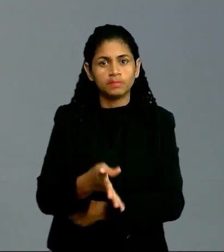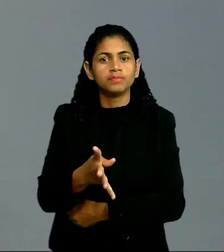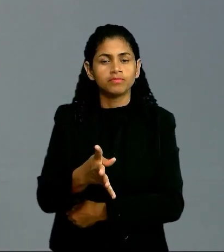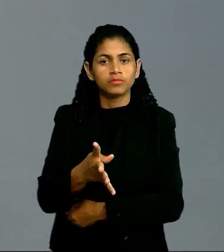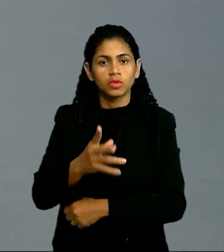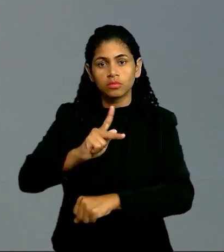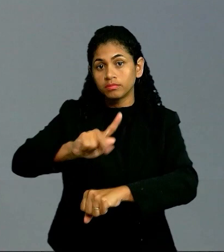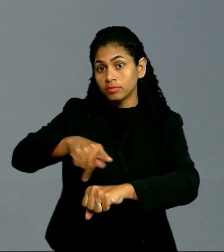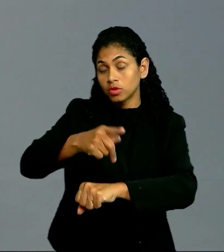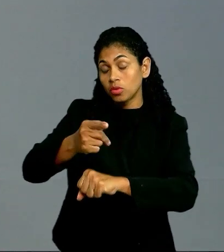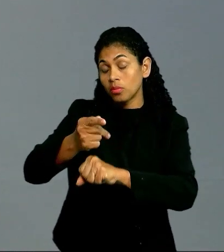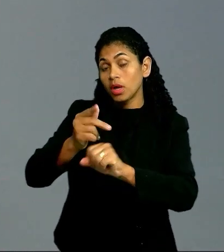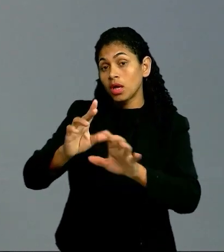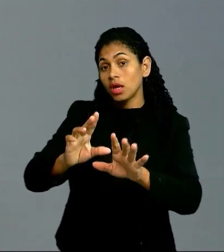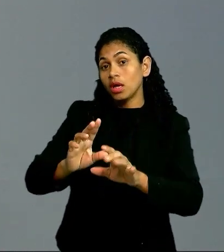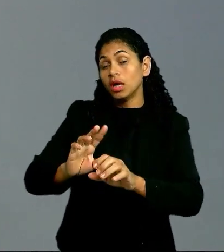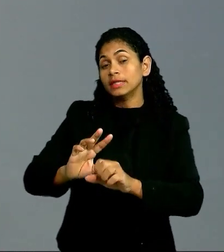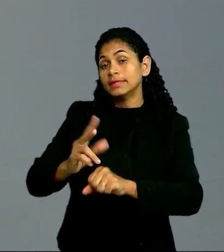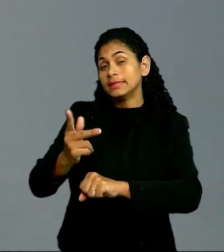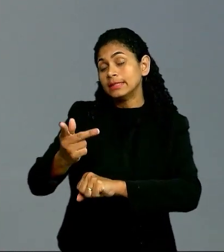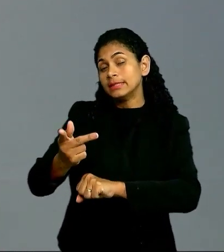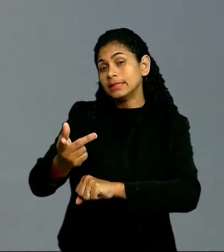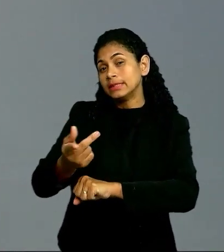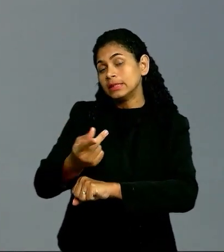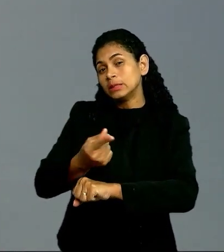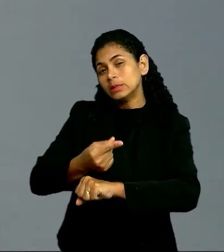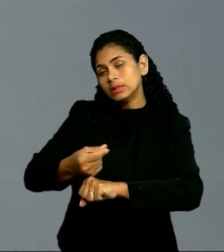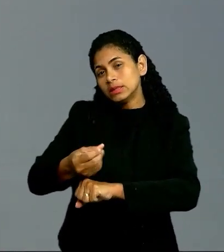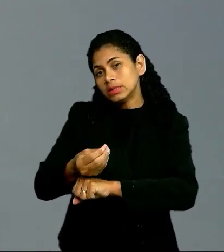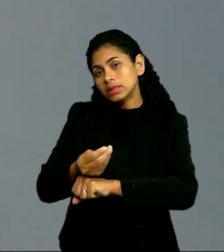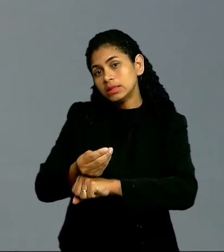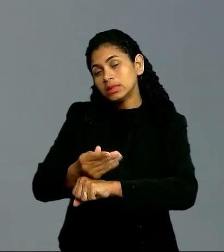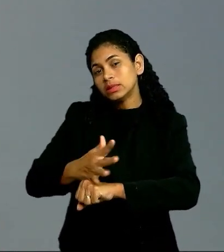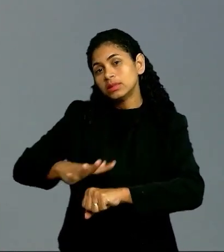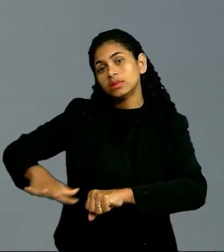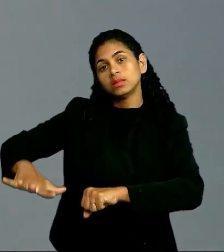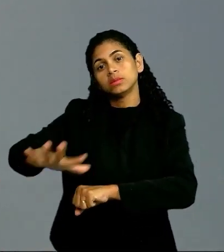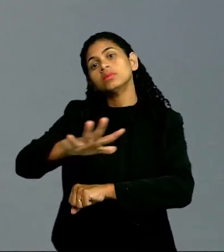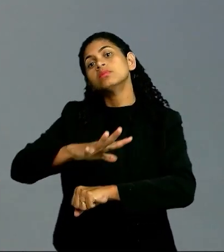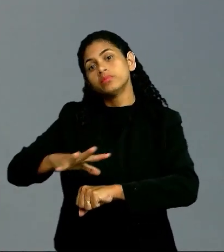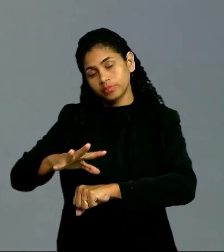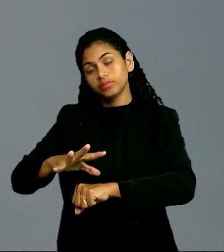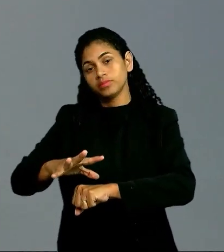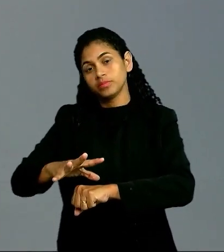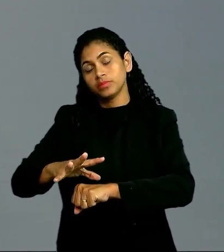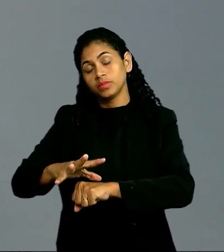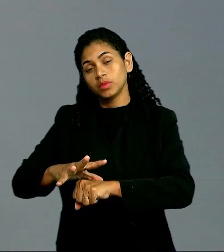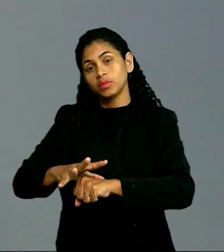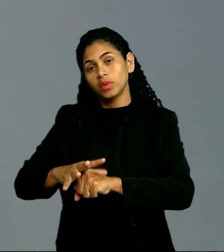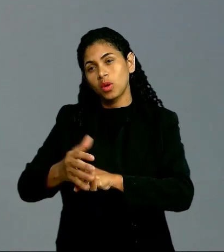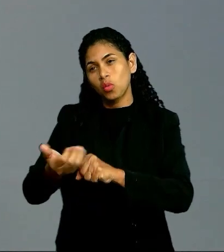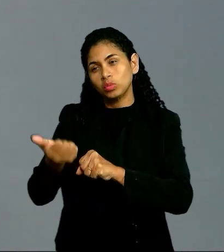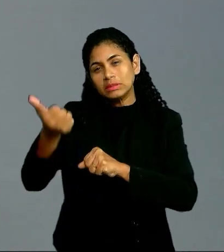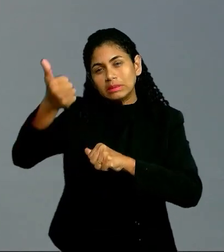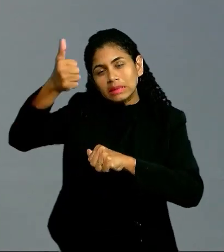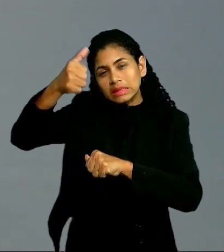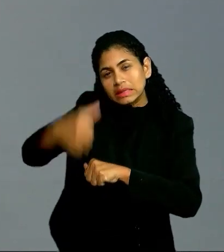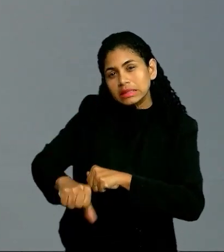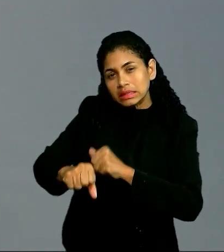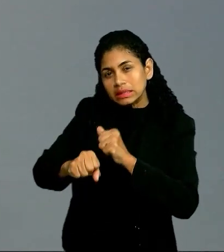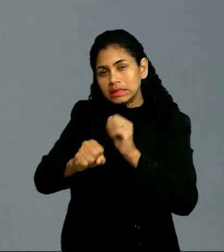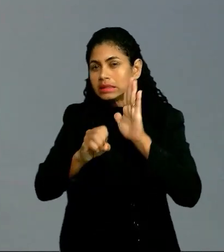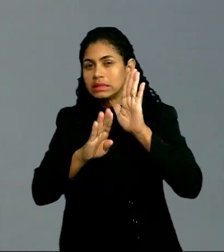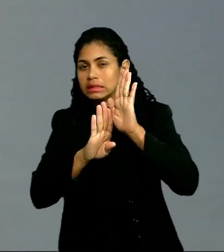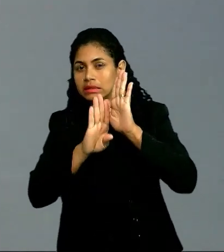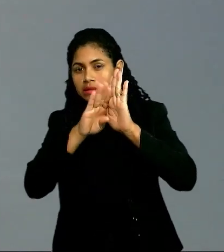aos países liberais, né, que vão entrar em crise com a queda da Bolsa de Nova York, né? Então fica